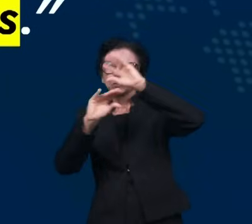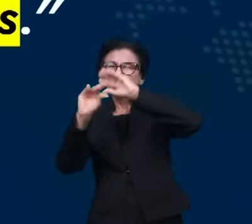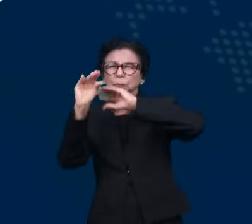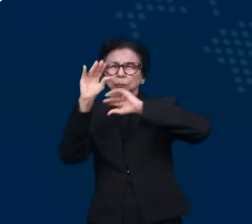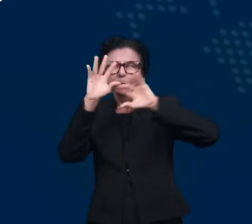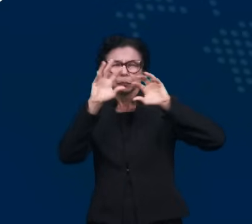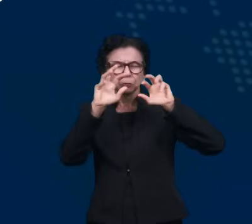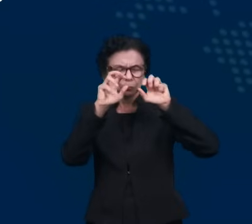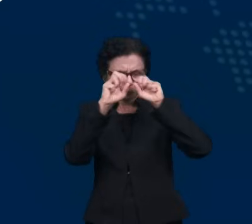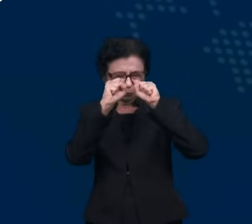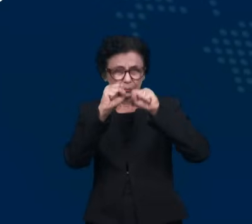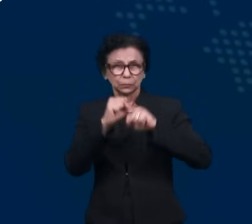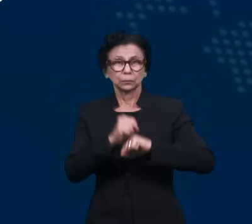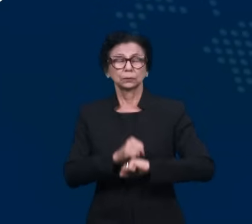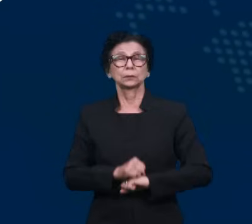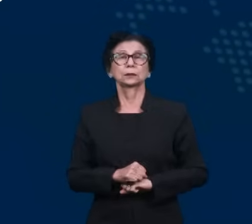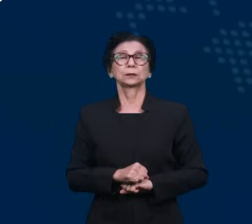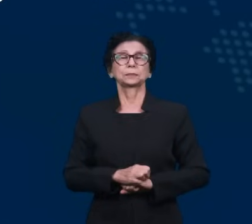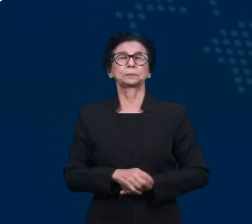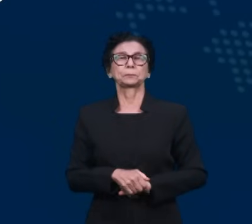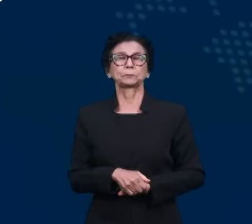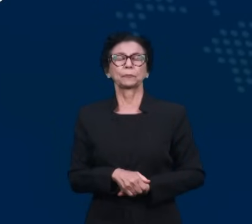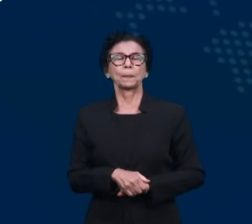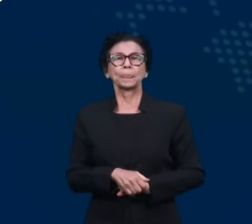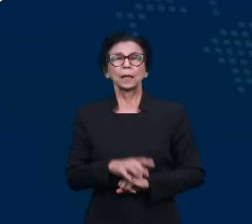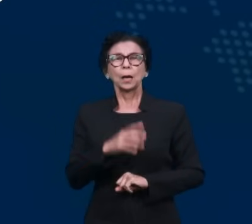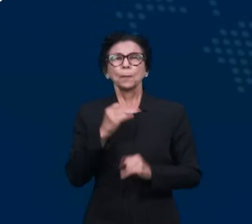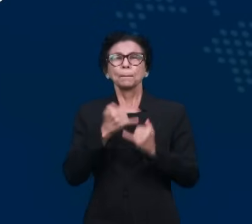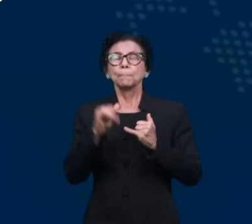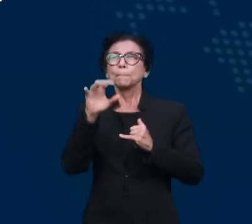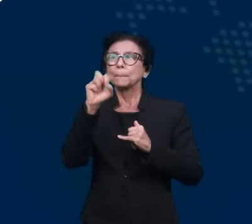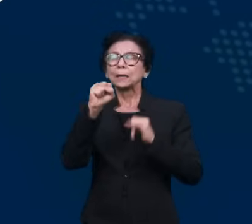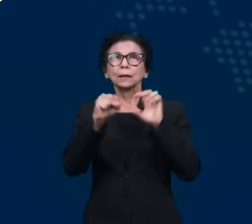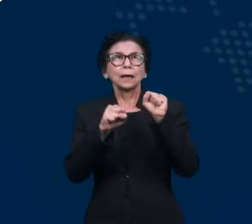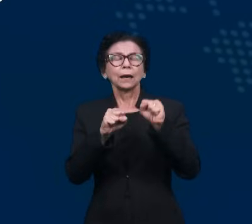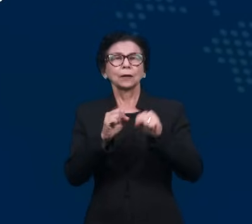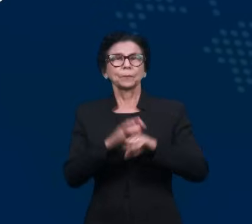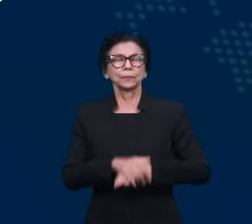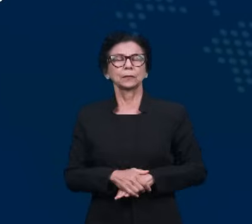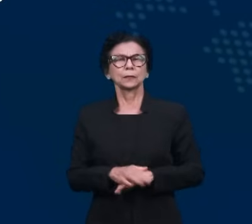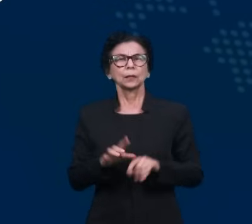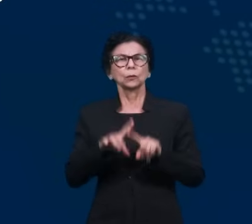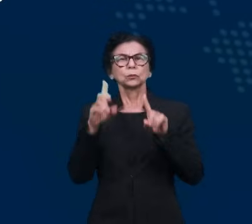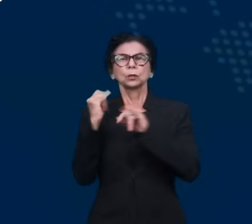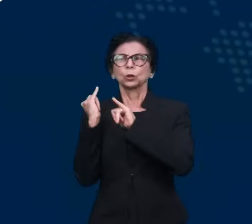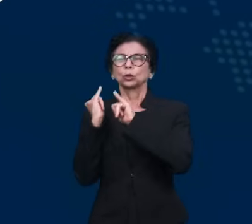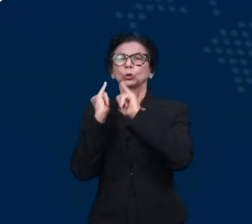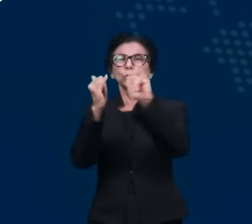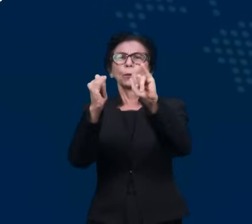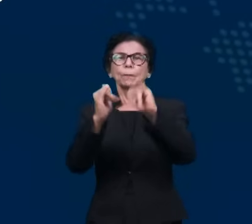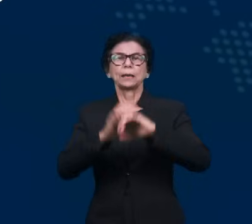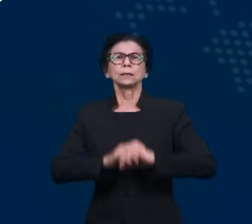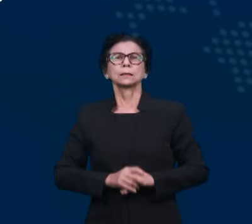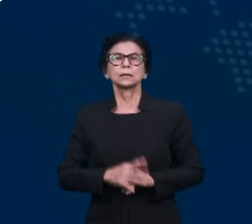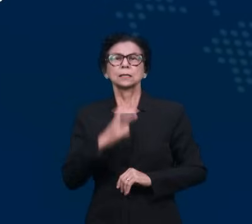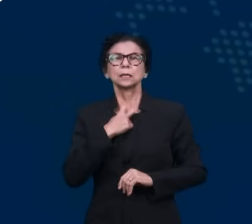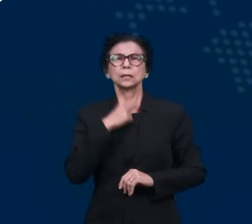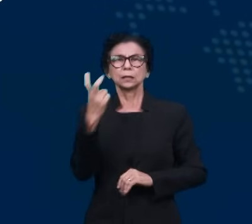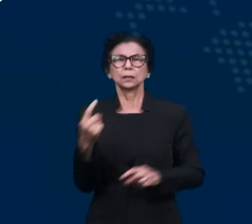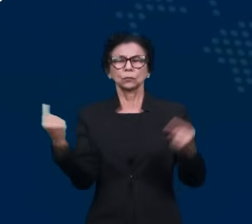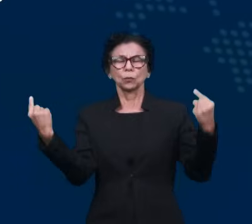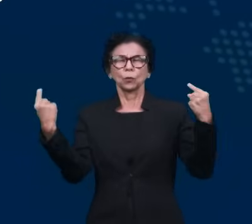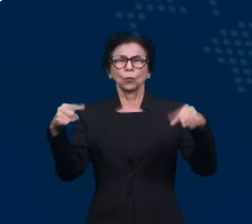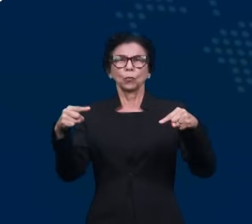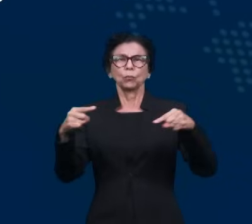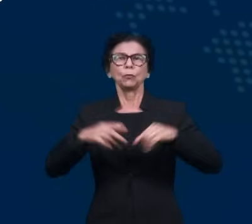Observem o próximo versículo: dia de trombeta e de alarido contra as cidades fortes e